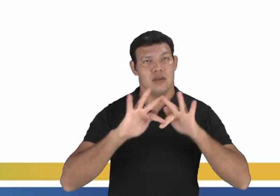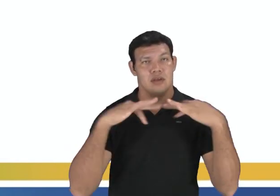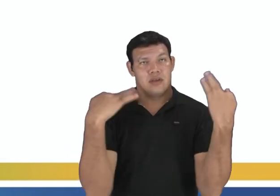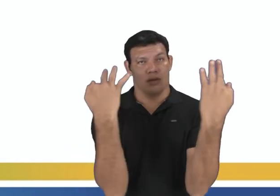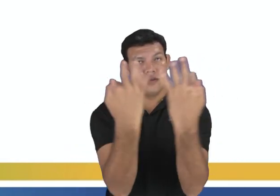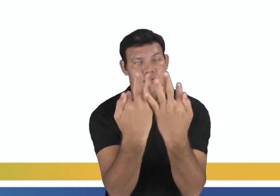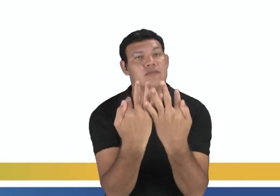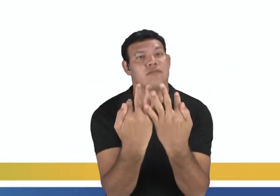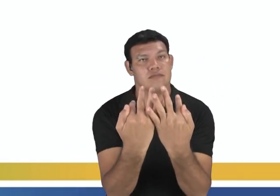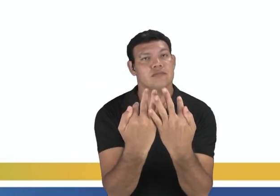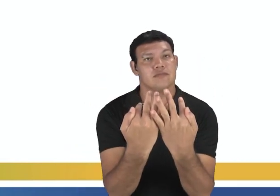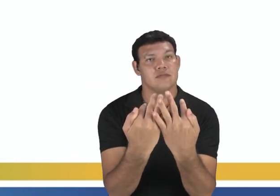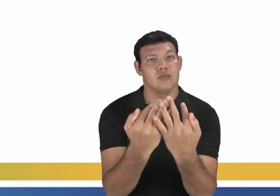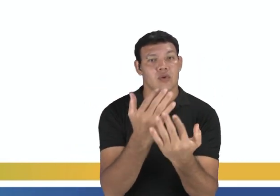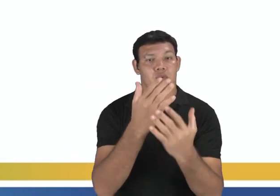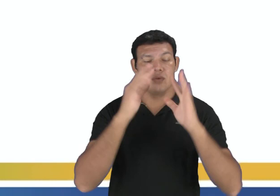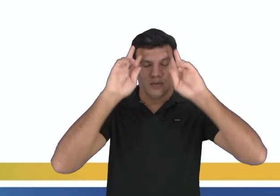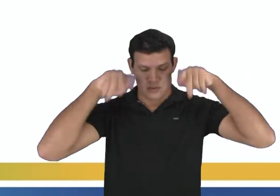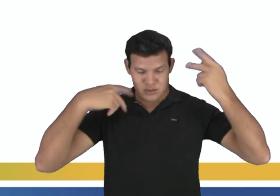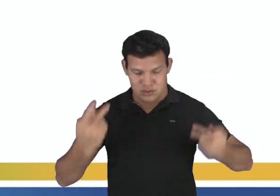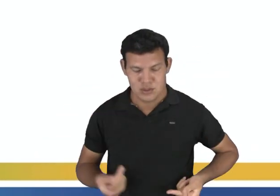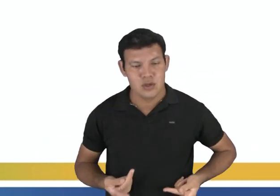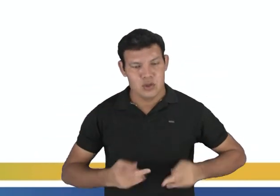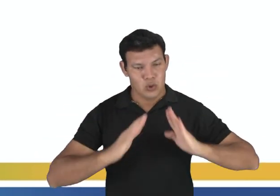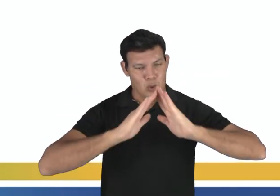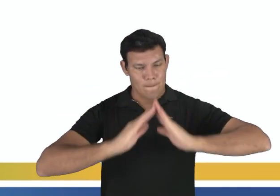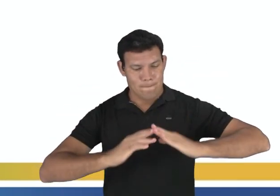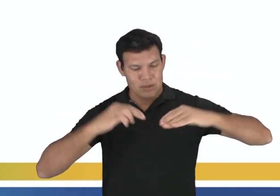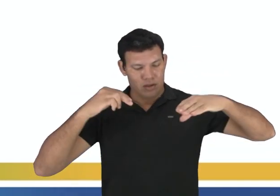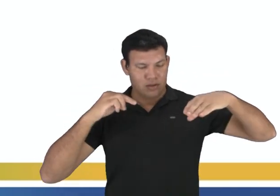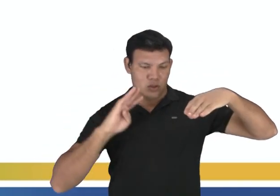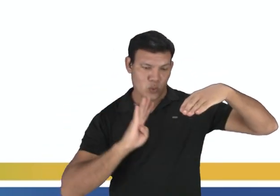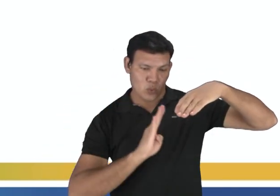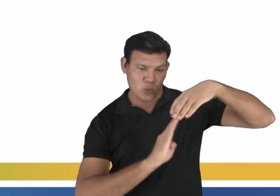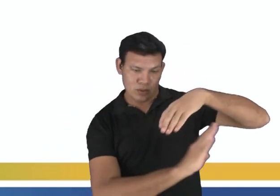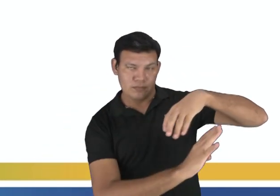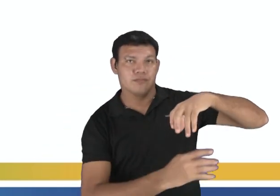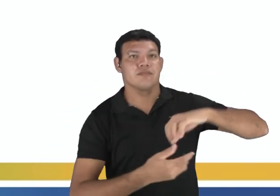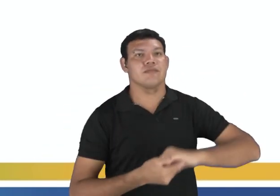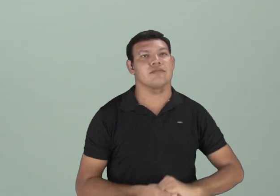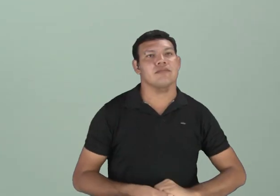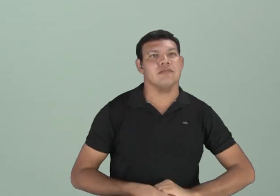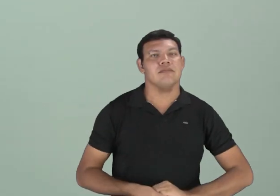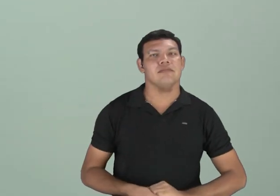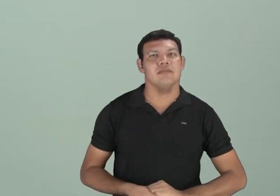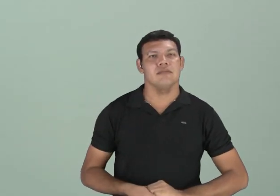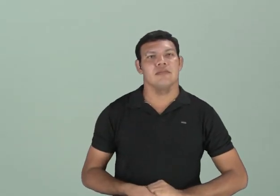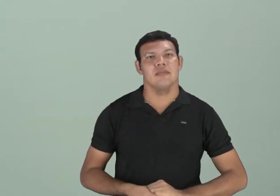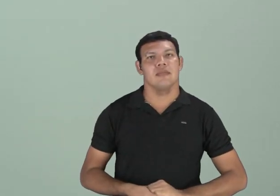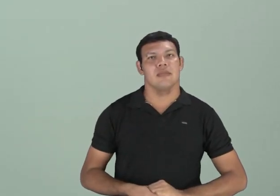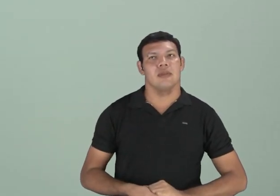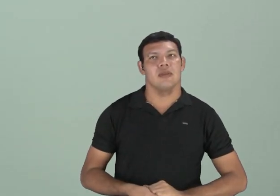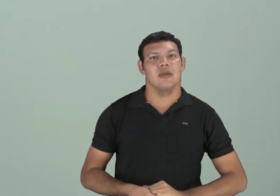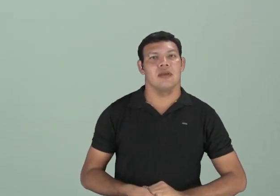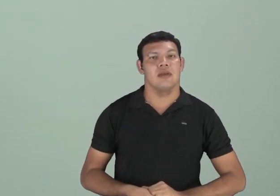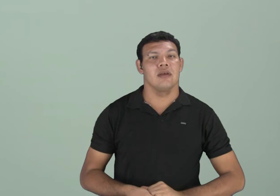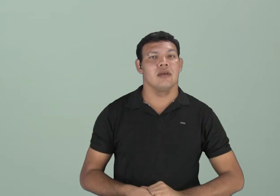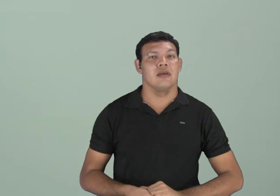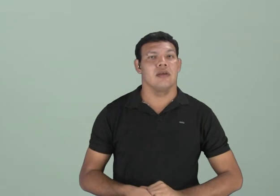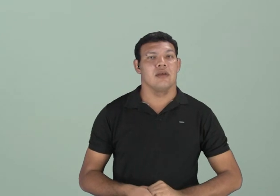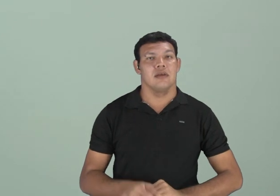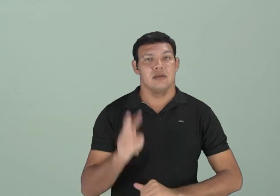da caverna. Então, só pode ser who. Who is the story about? De quem é